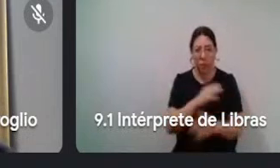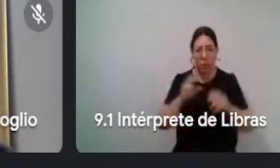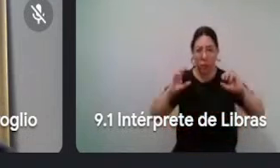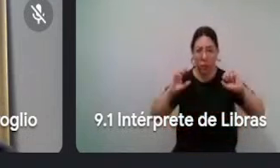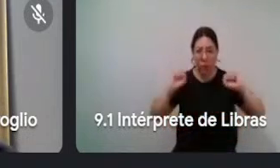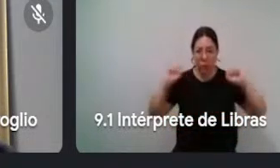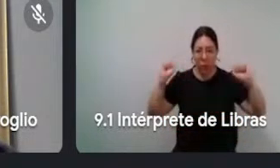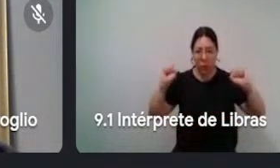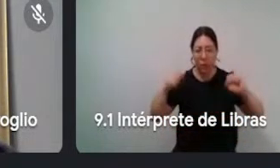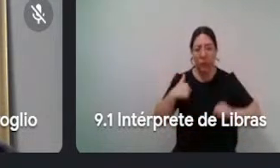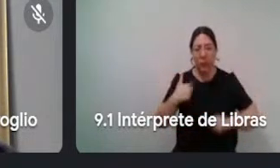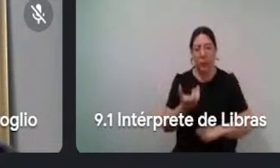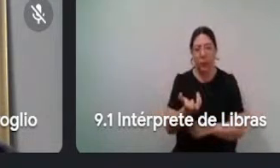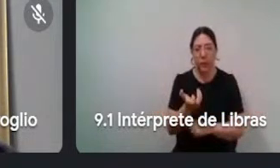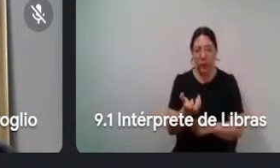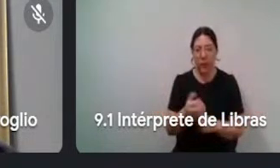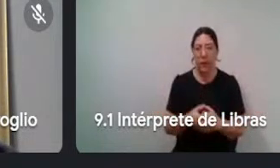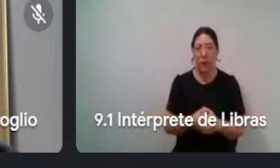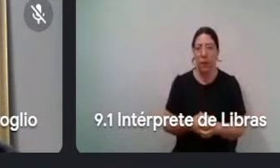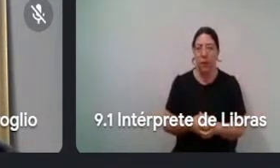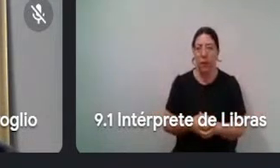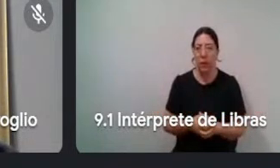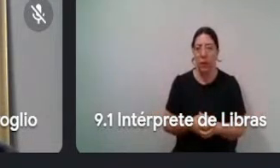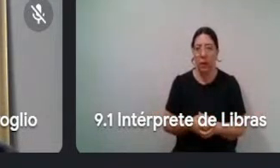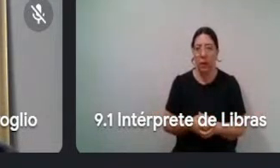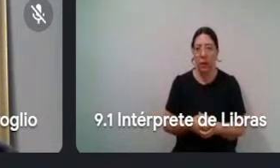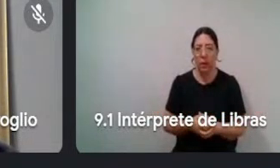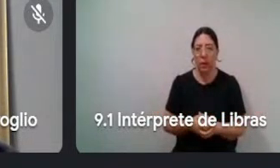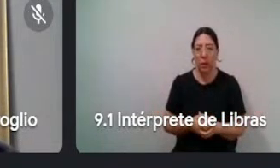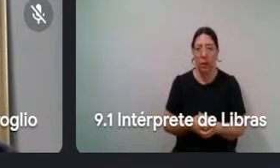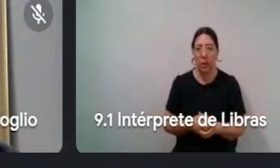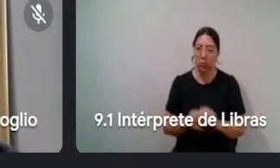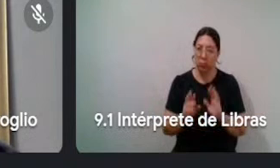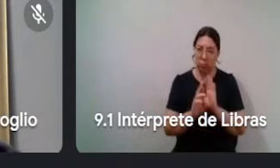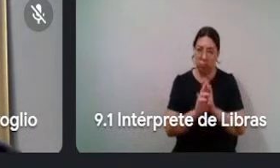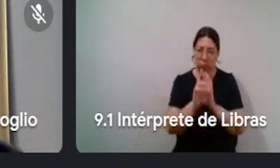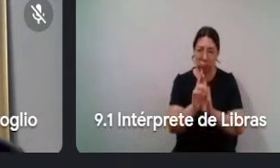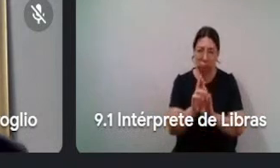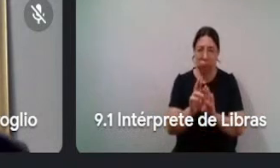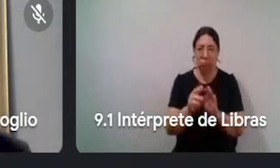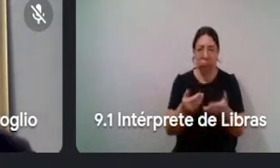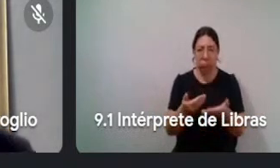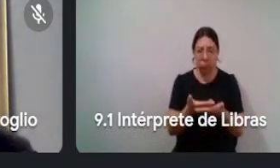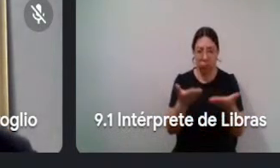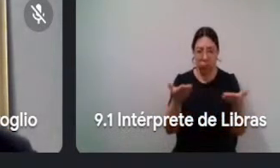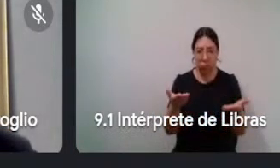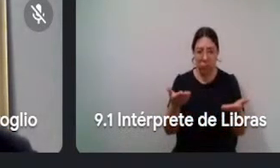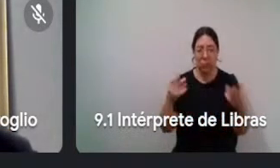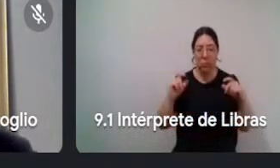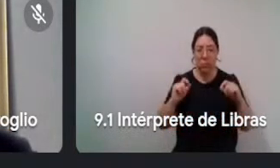eu quero, por isso, em nome desta Corte Eleitoral, Corte Regional Eleitoral,